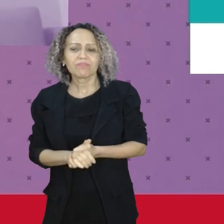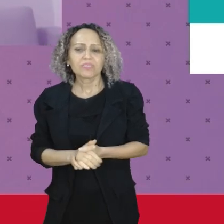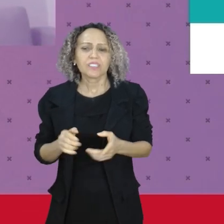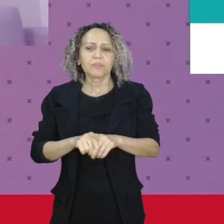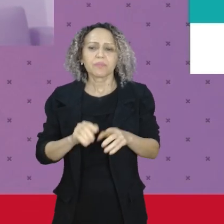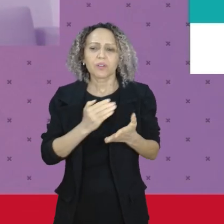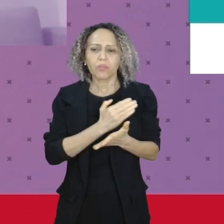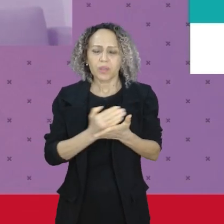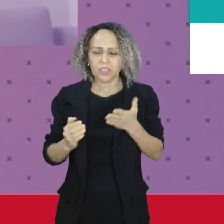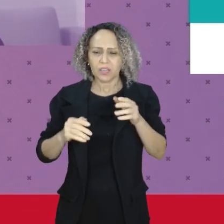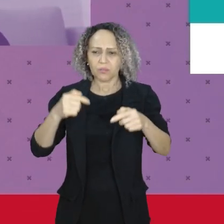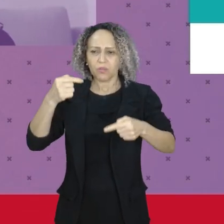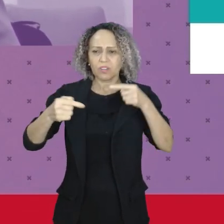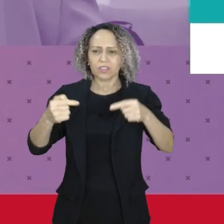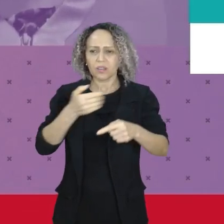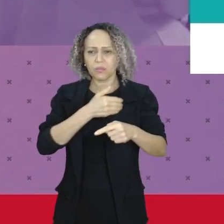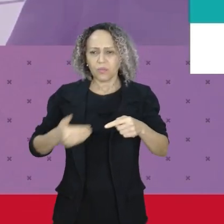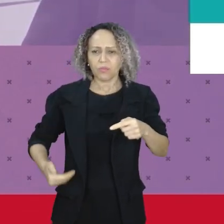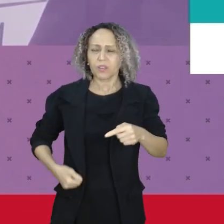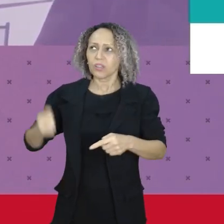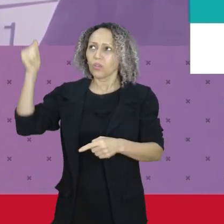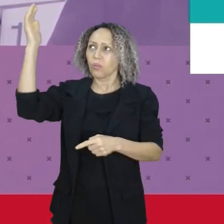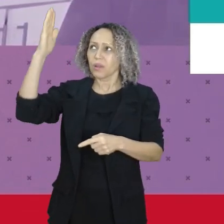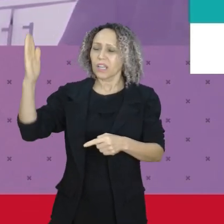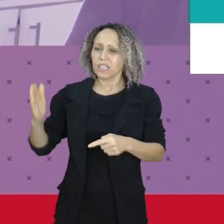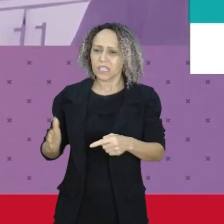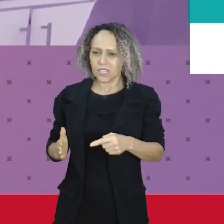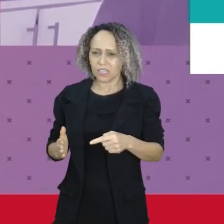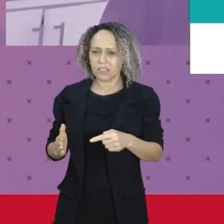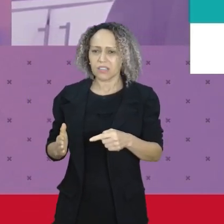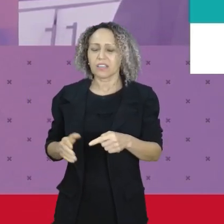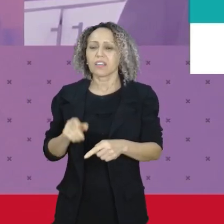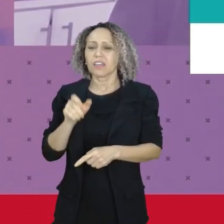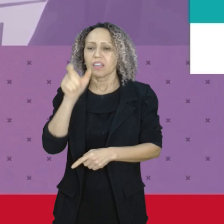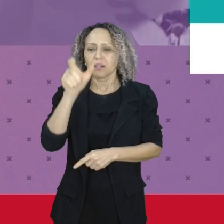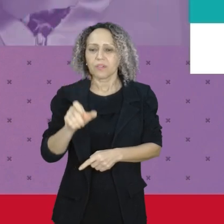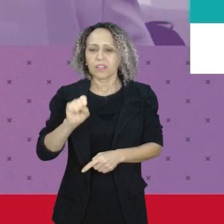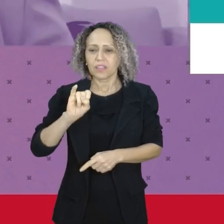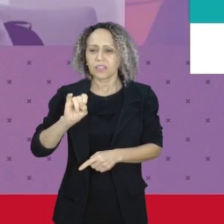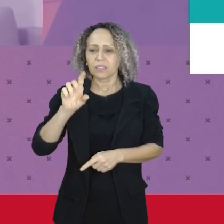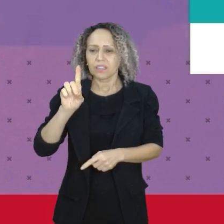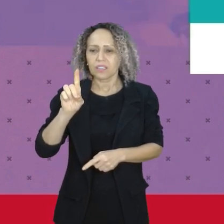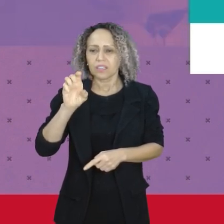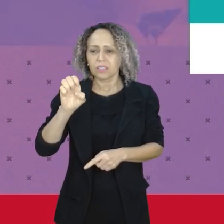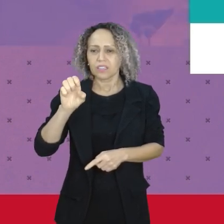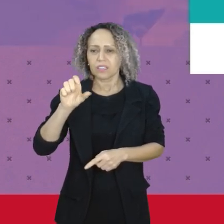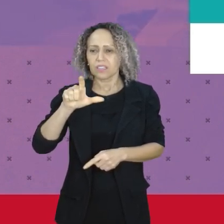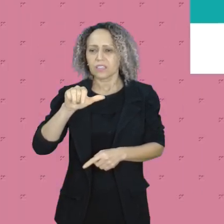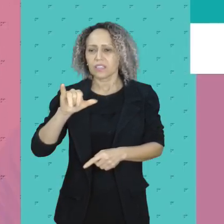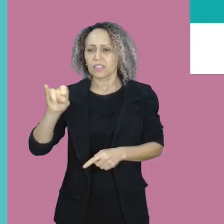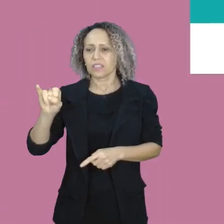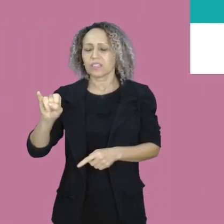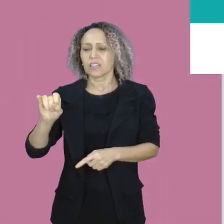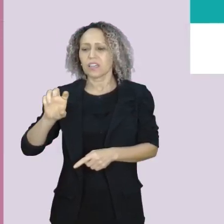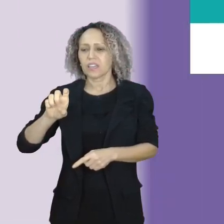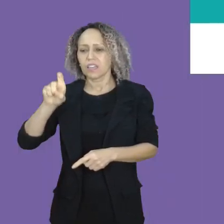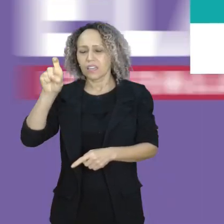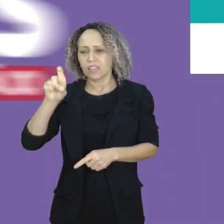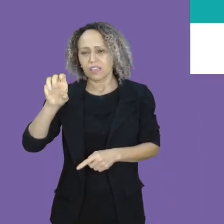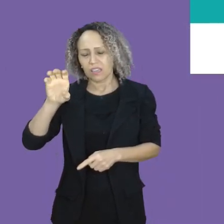a história das políticas públicas no Brasil com Idely Salvati, ex-ministra dos Direitos Humanos.